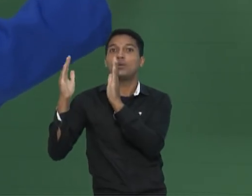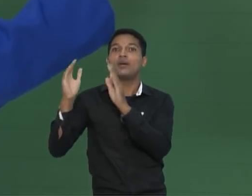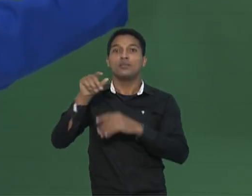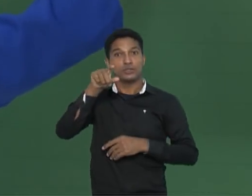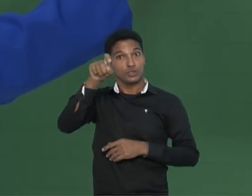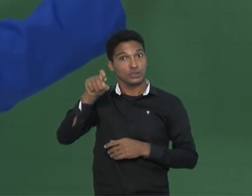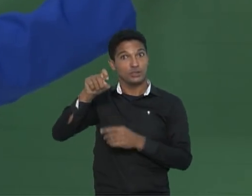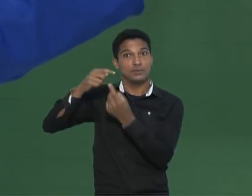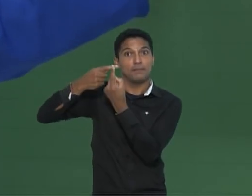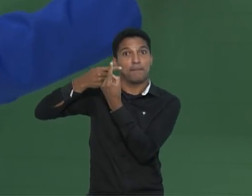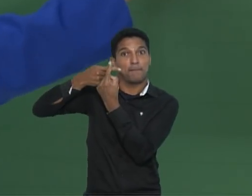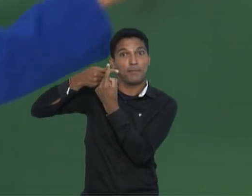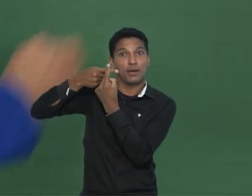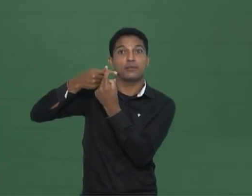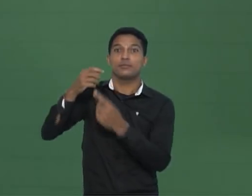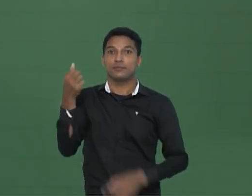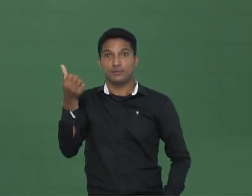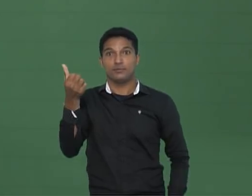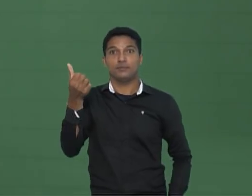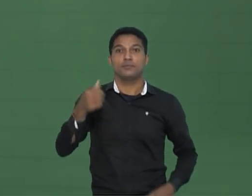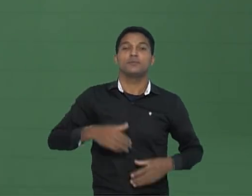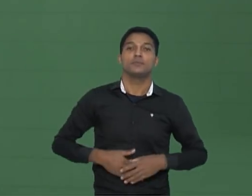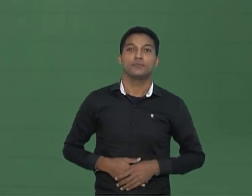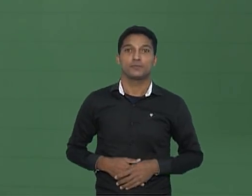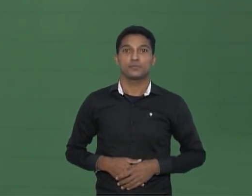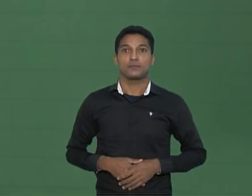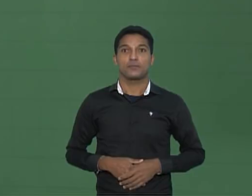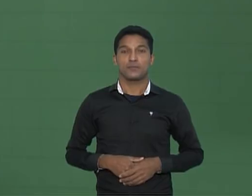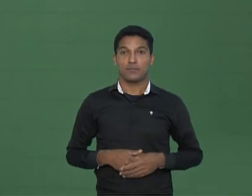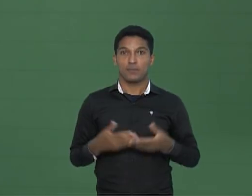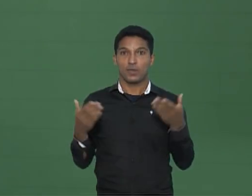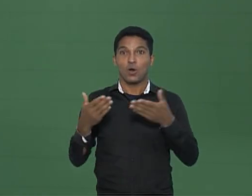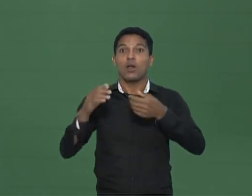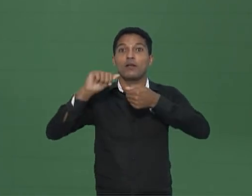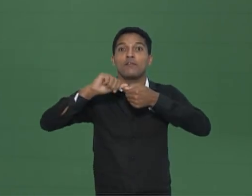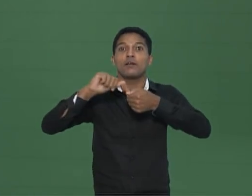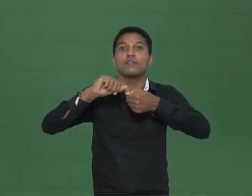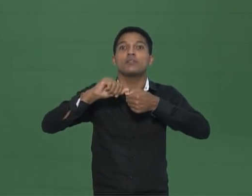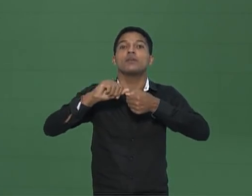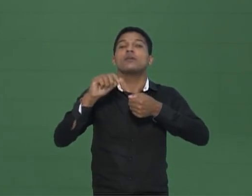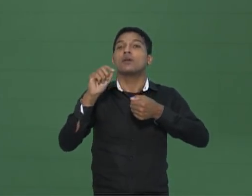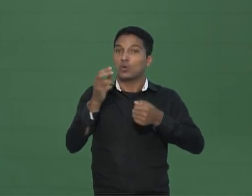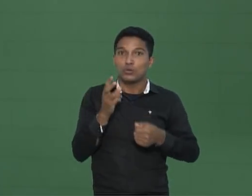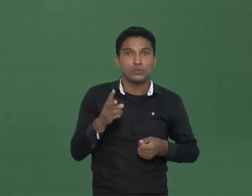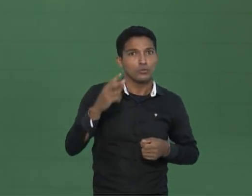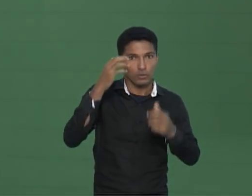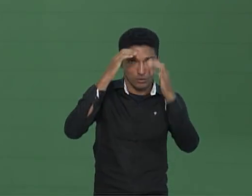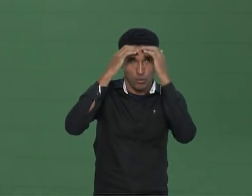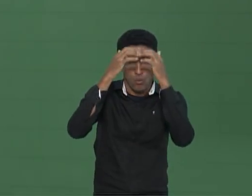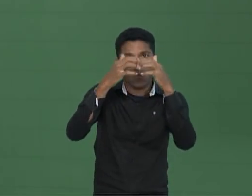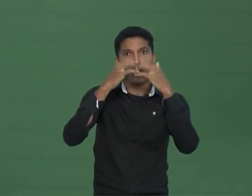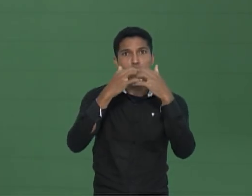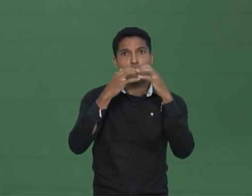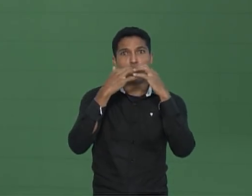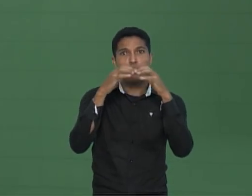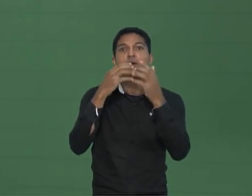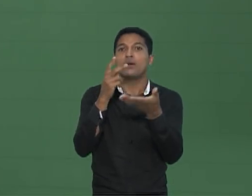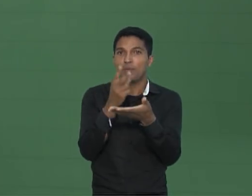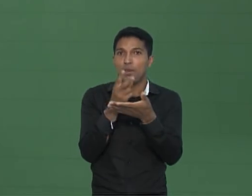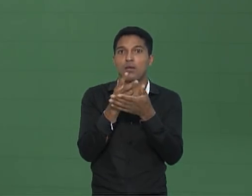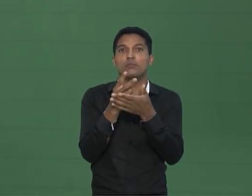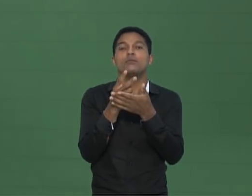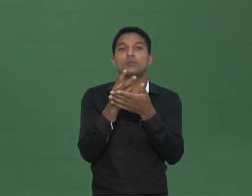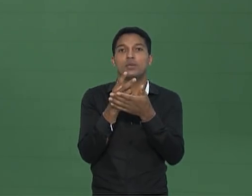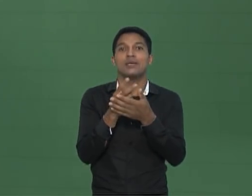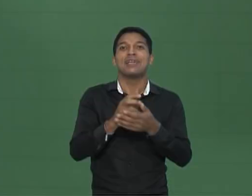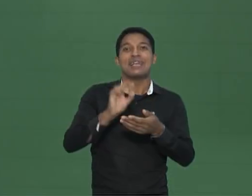x mais 6. E vou fazer o método continuar o mesmo raciocínio. Eu vou multiplicar cada